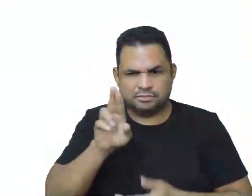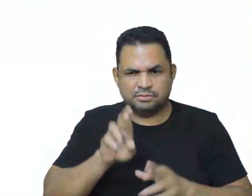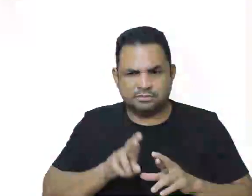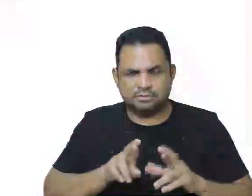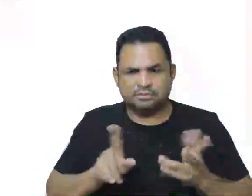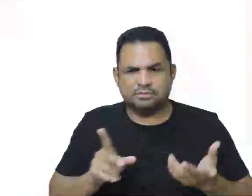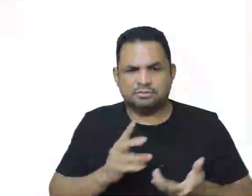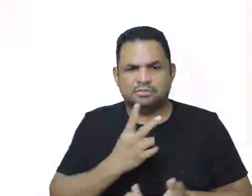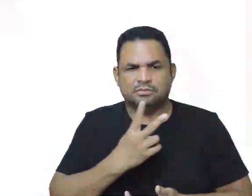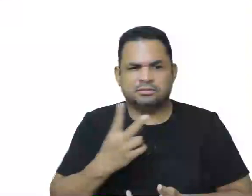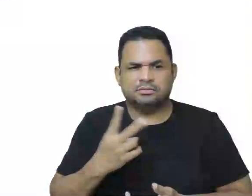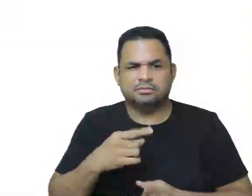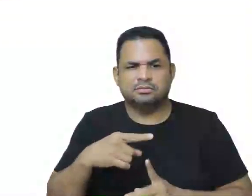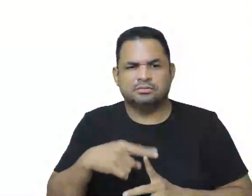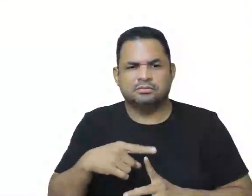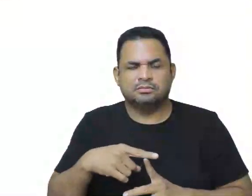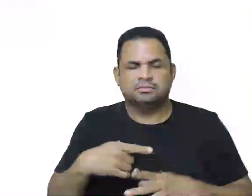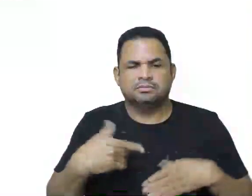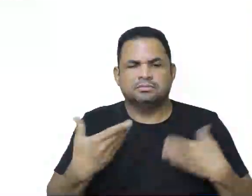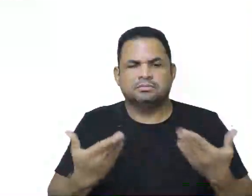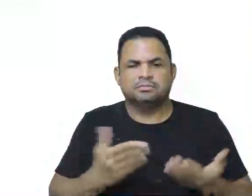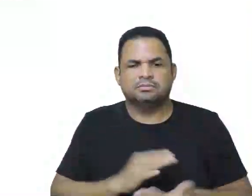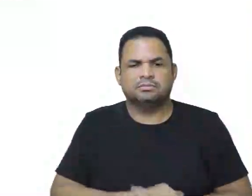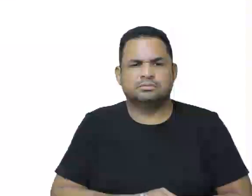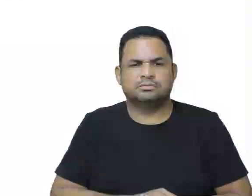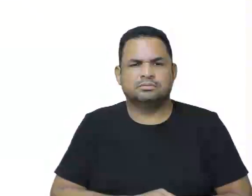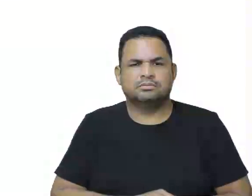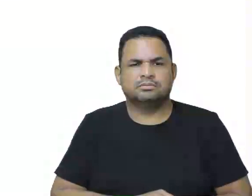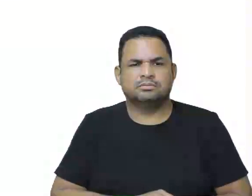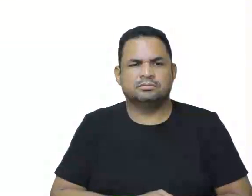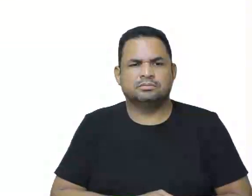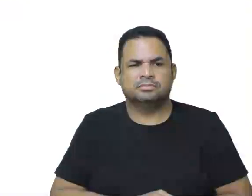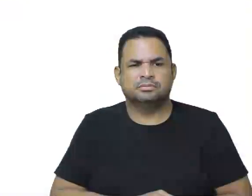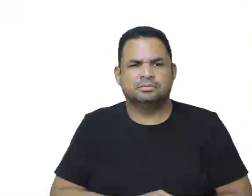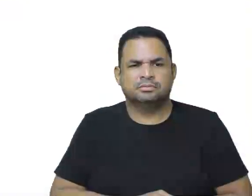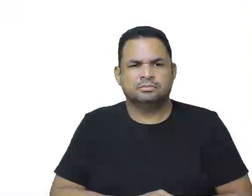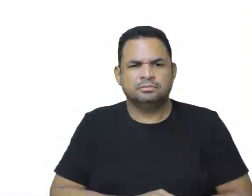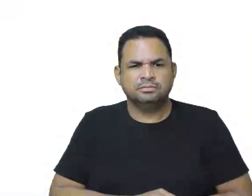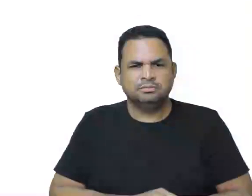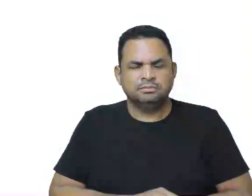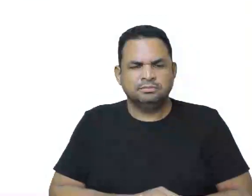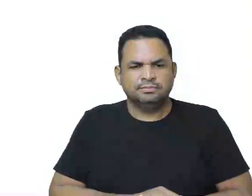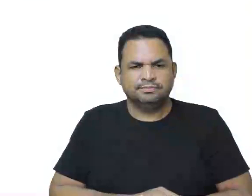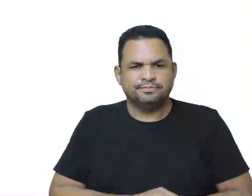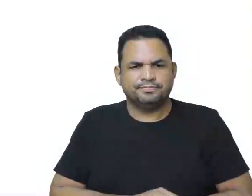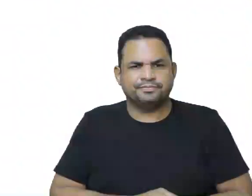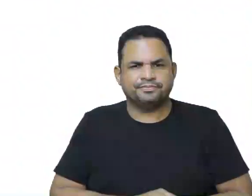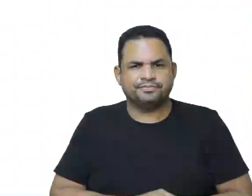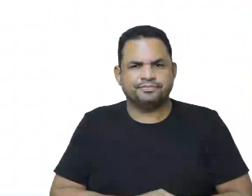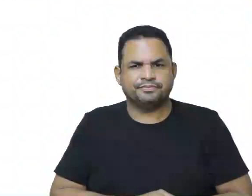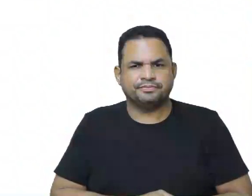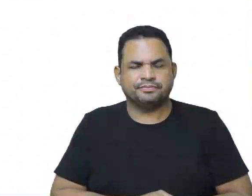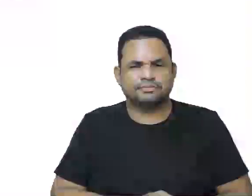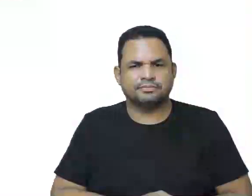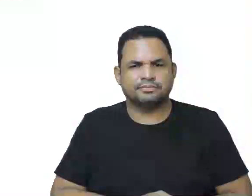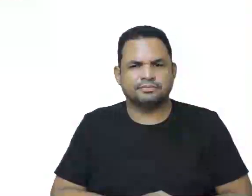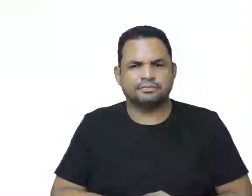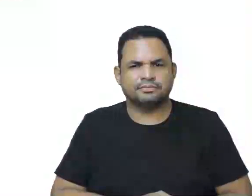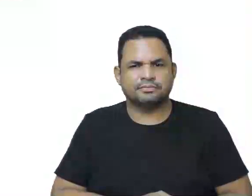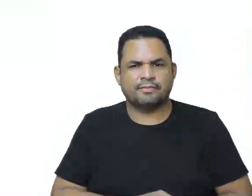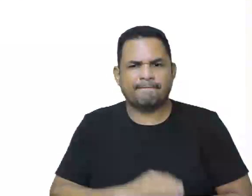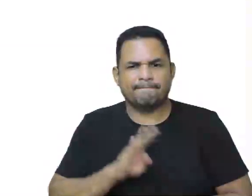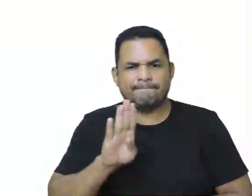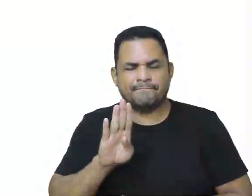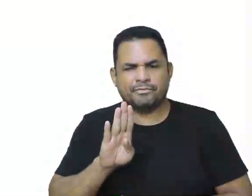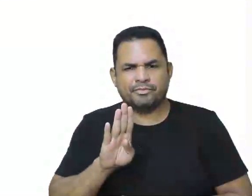para diferenciar esses dois tipos? Alternativa A composição dos solos.